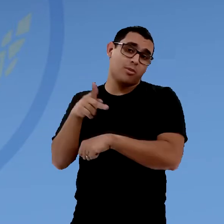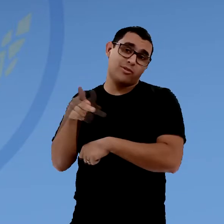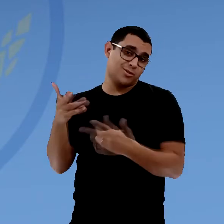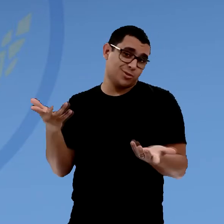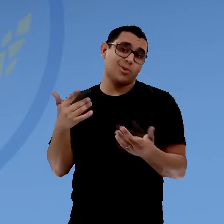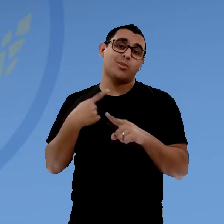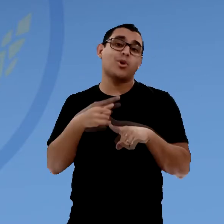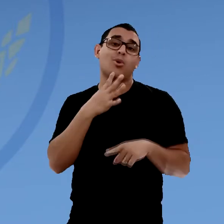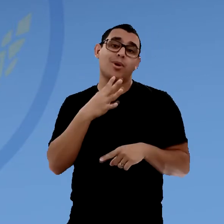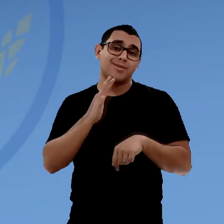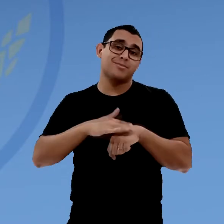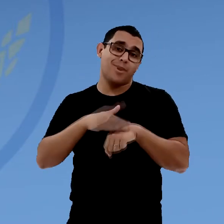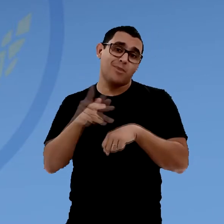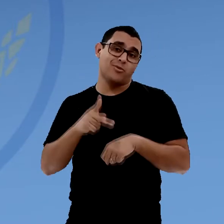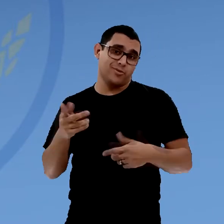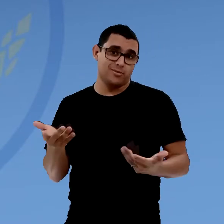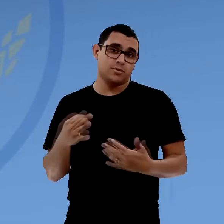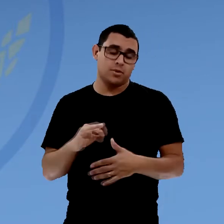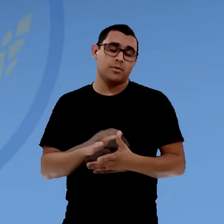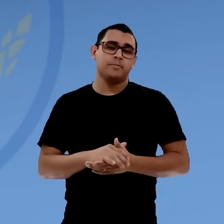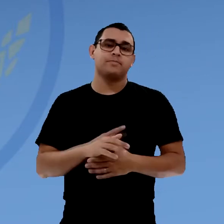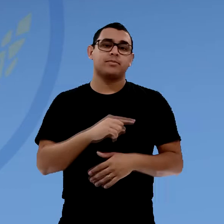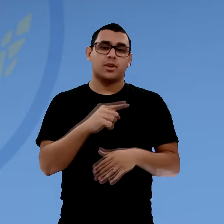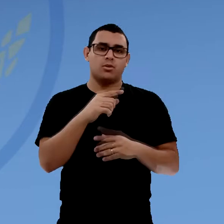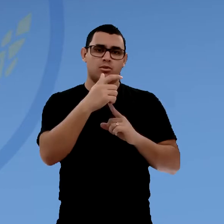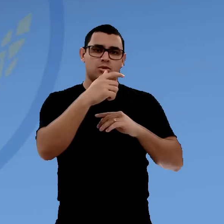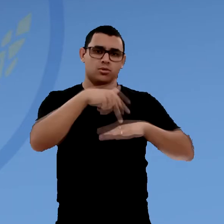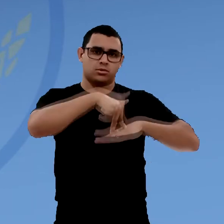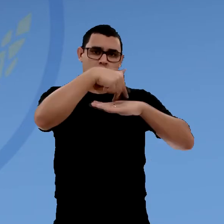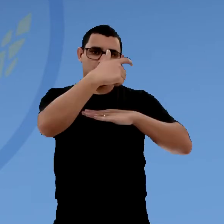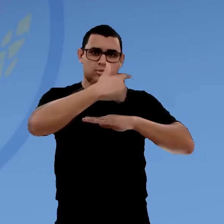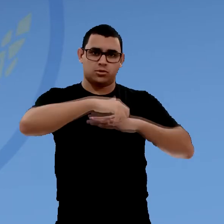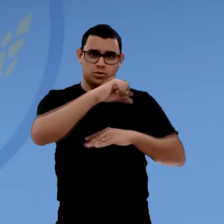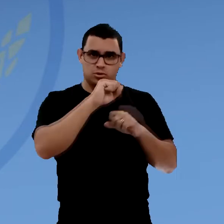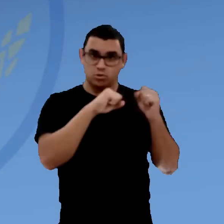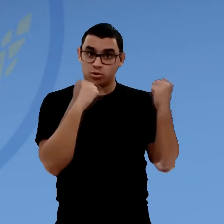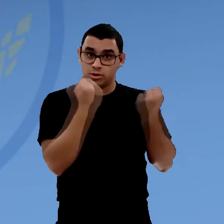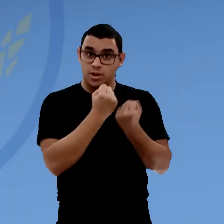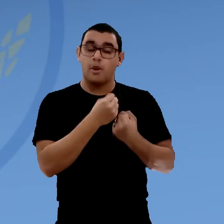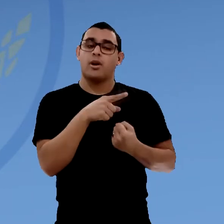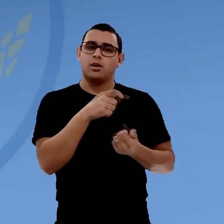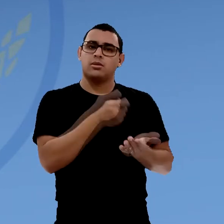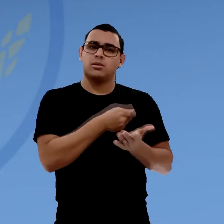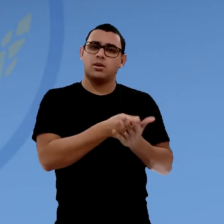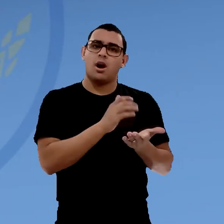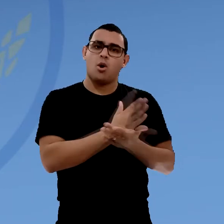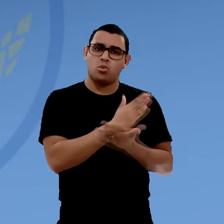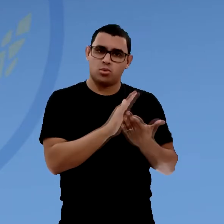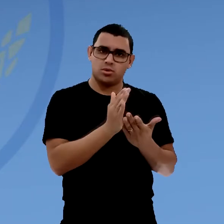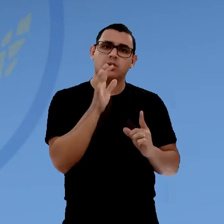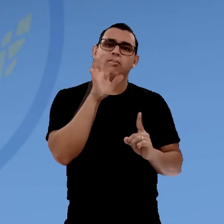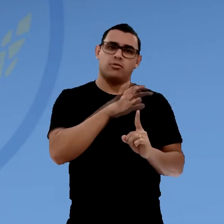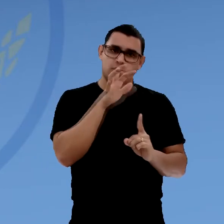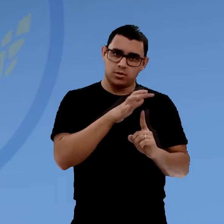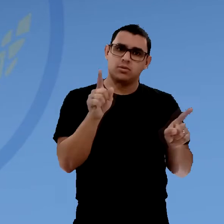O status social, aí sim ele determina alguma coisa. Ele influencia nossas relações, mas